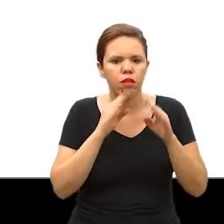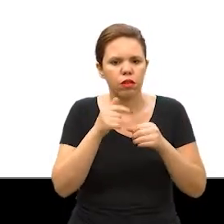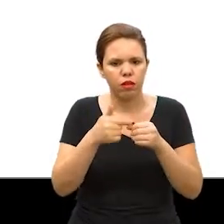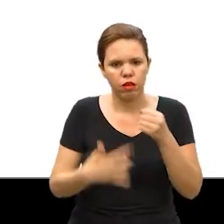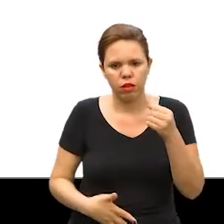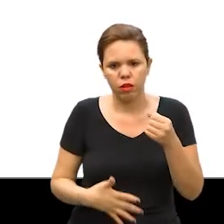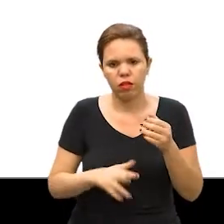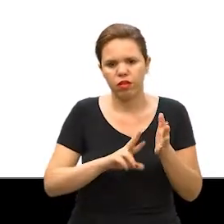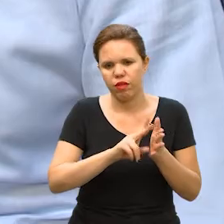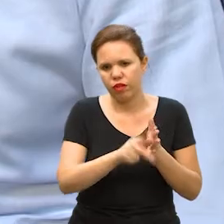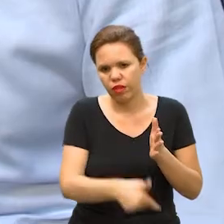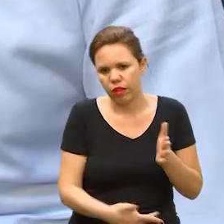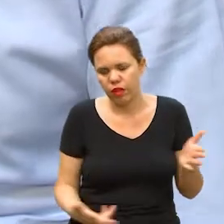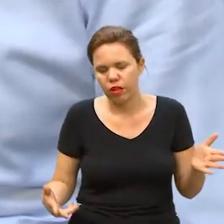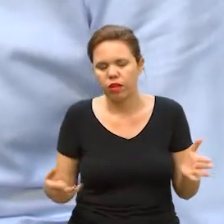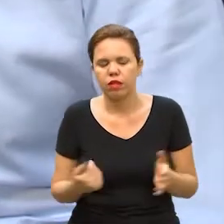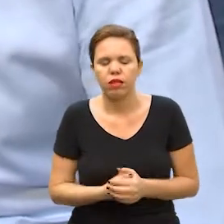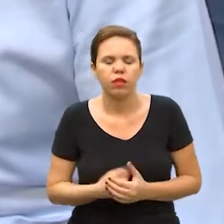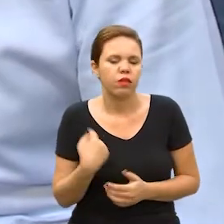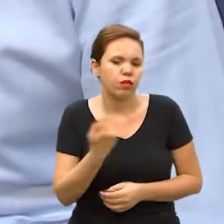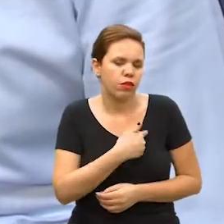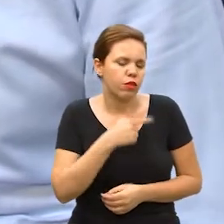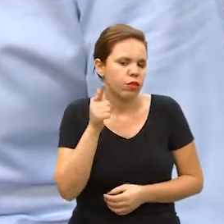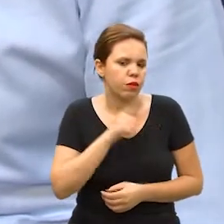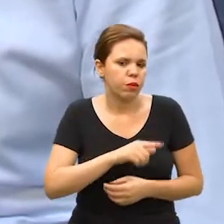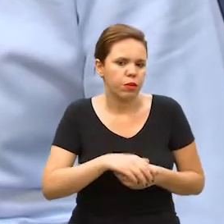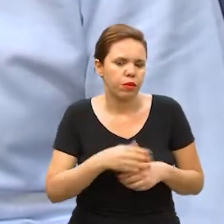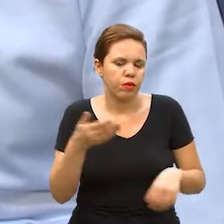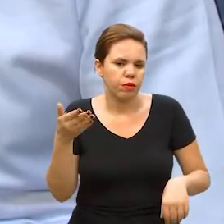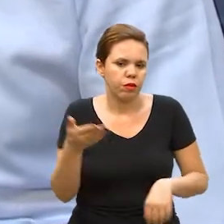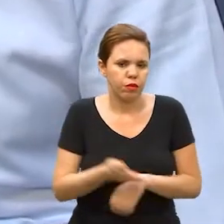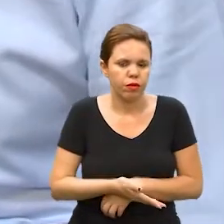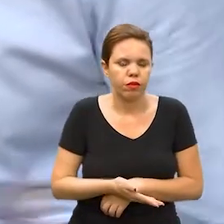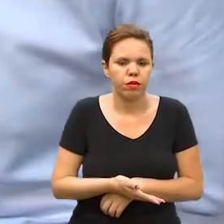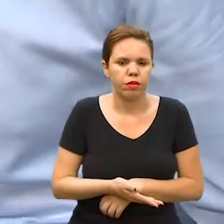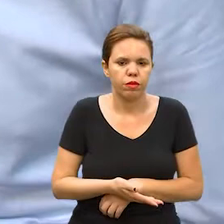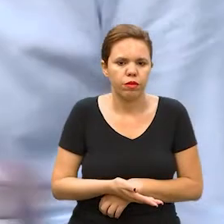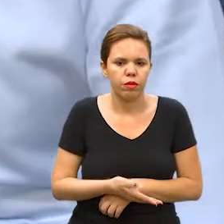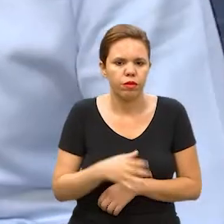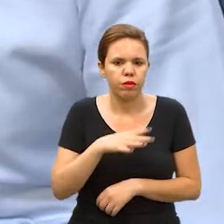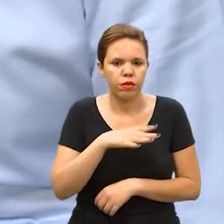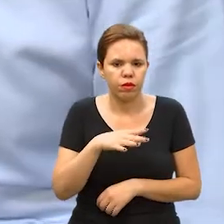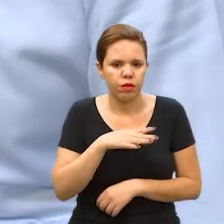Google, entre outras. Para a gente conseguir entrar no Vale do Silício, tem